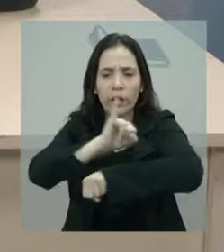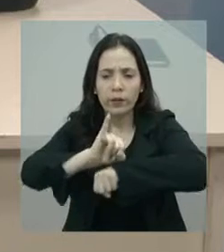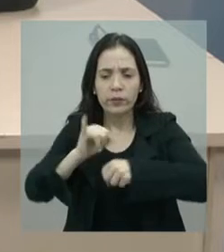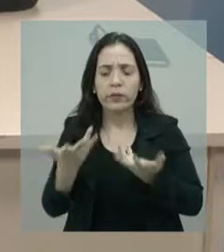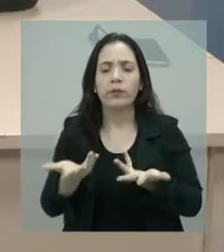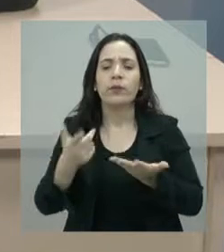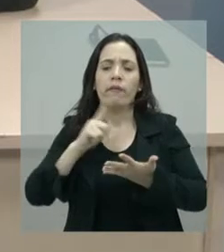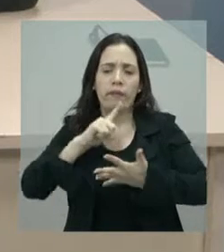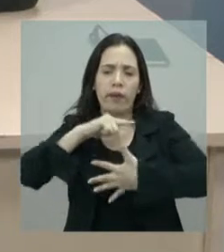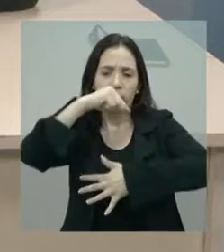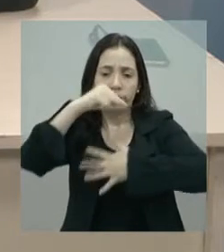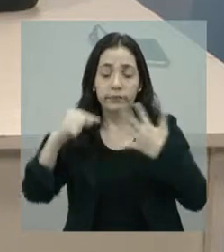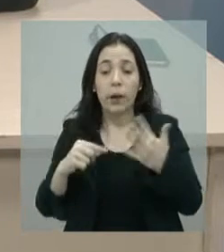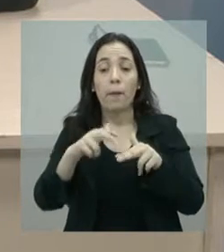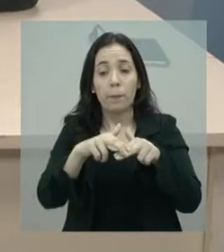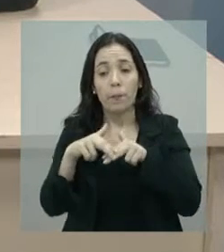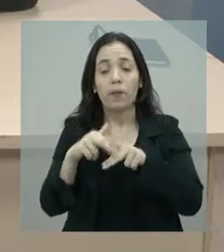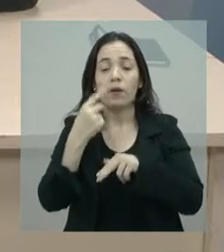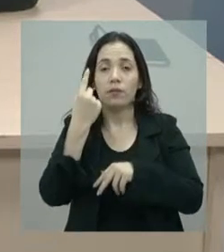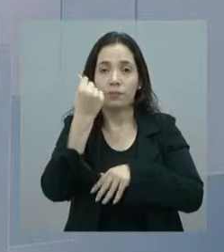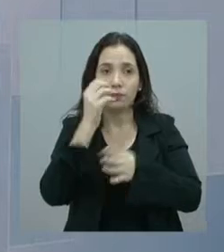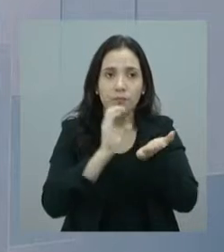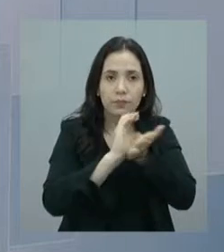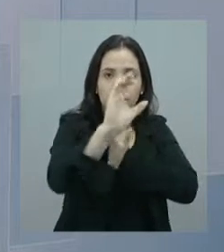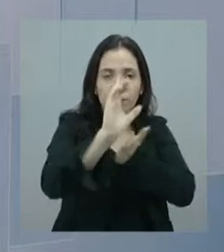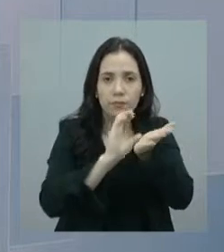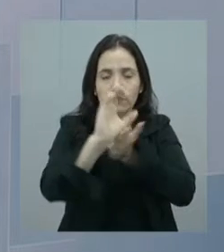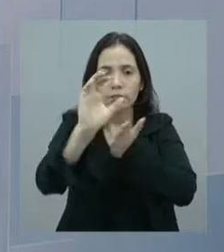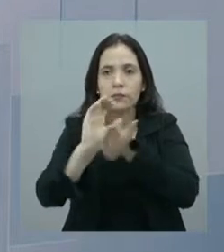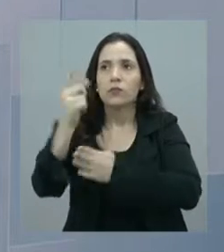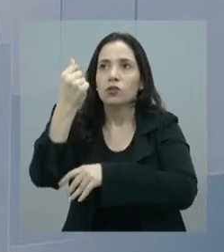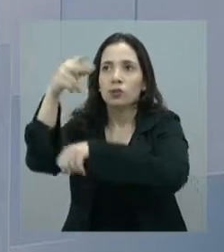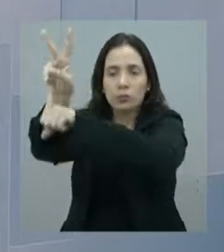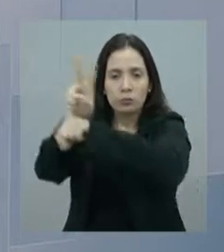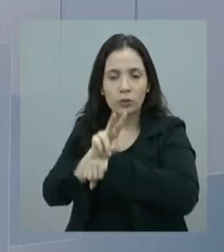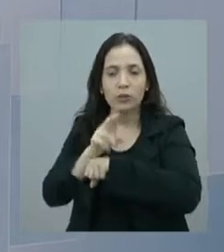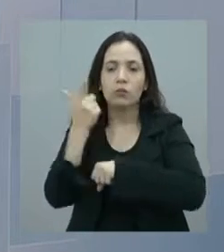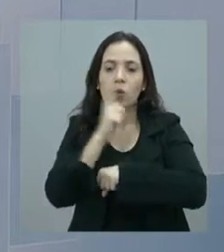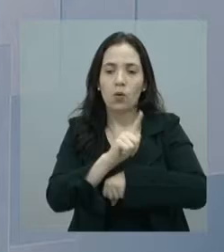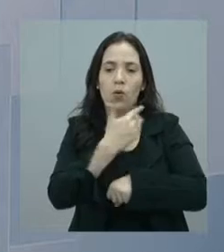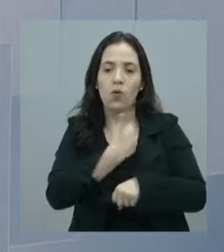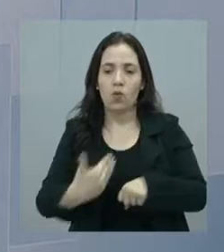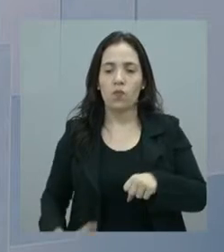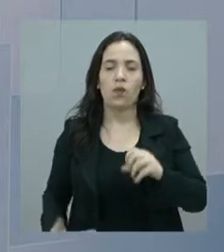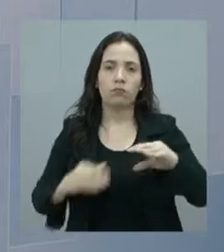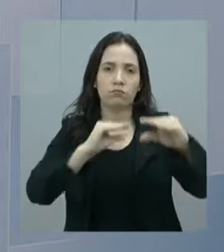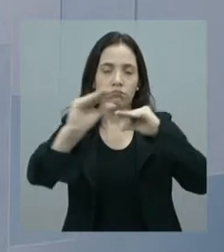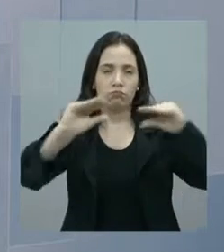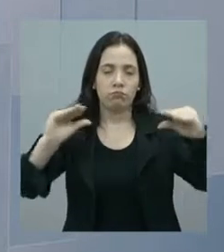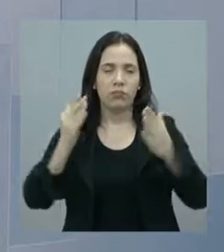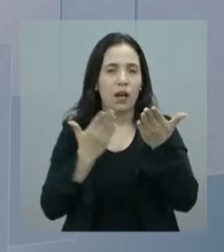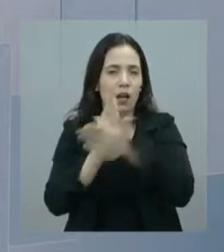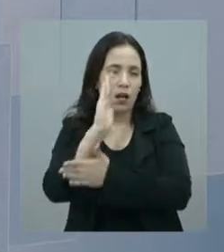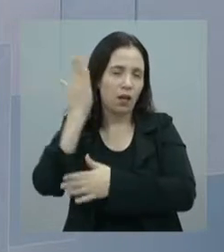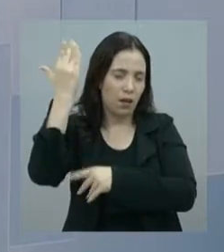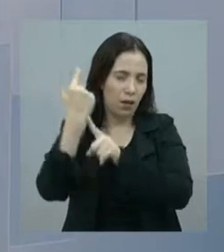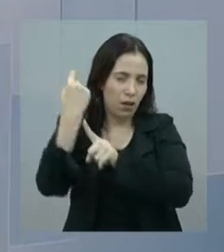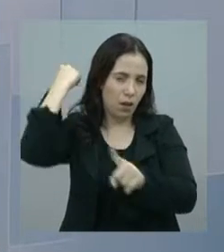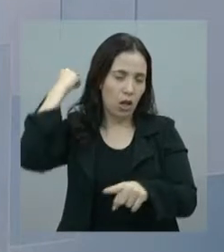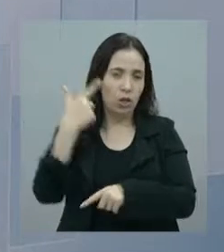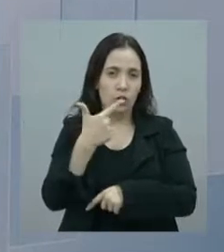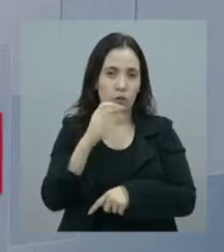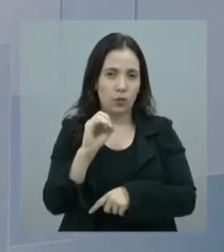resultado desses recursos, que são provenientes de um empréstimo que passou do governo e foi aprovado ainda em 2014 pelo governo